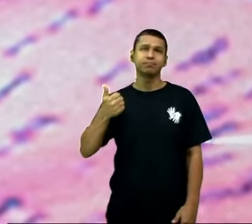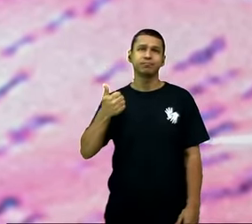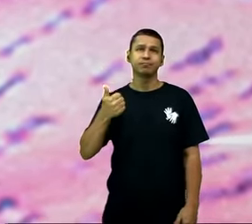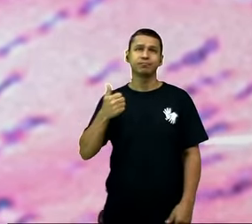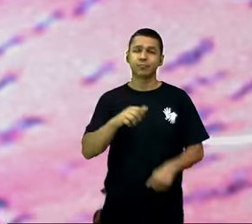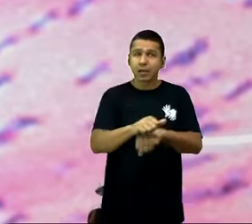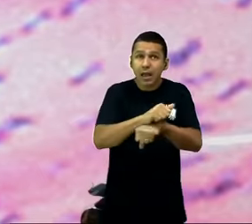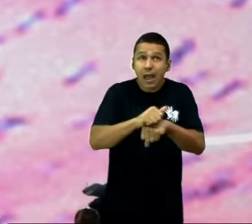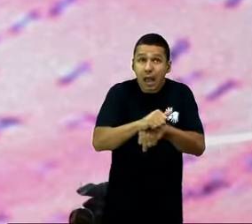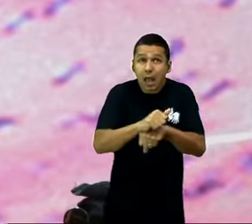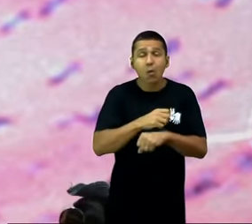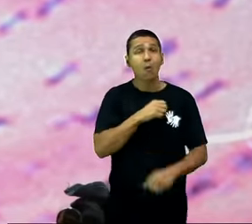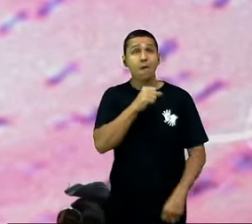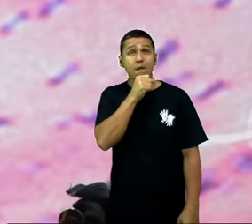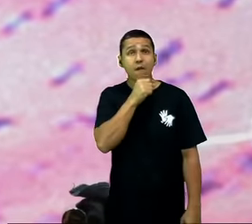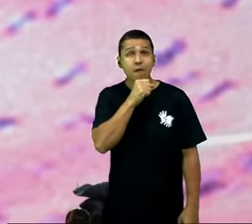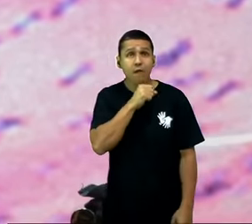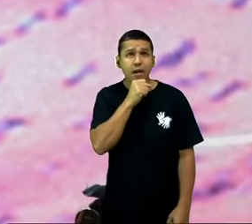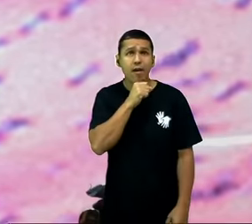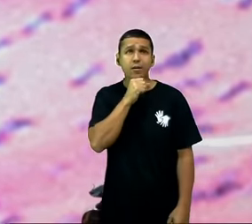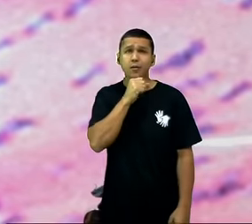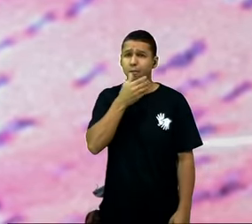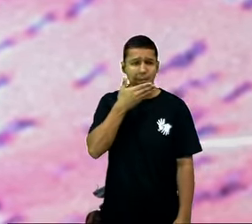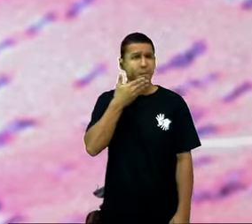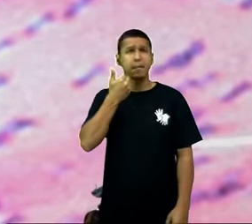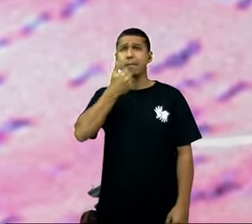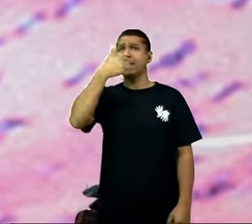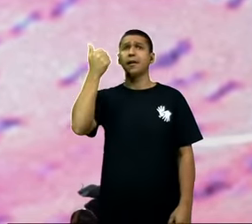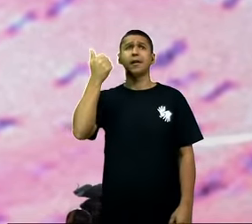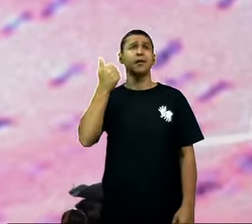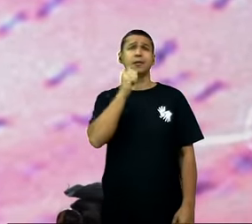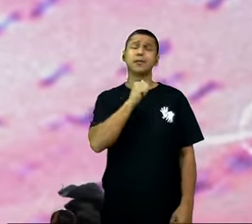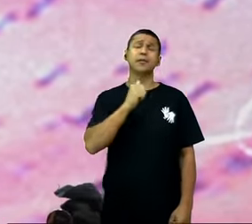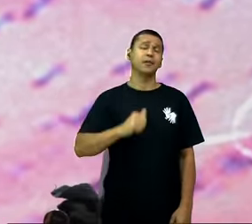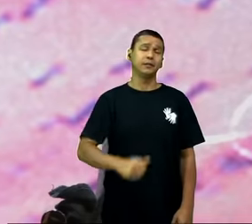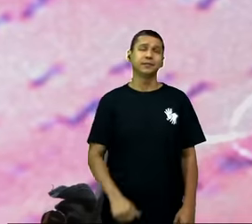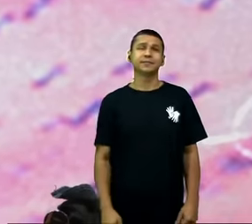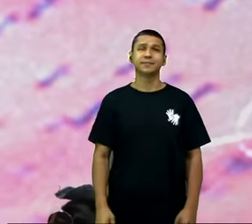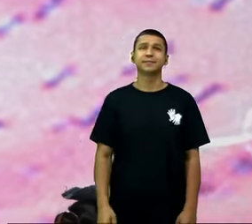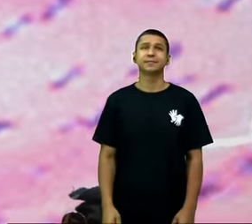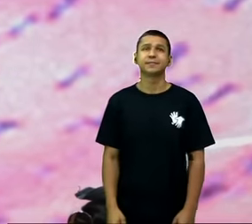Abraão, na velhice, está vivendo o melhor momento. É, você não liga.